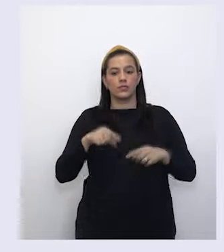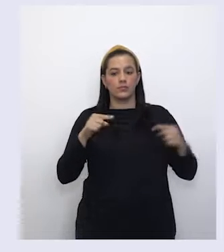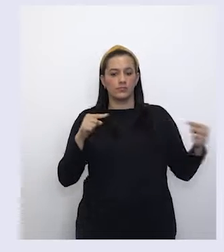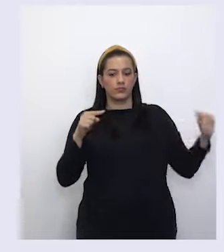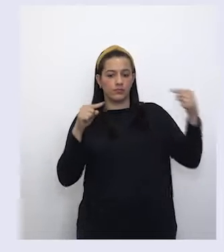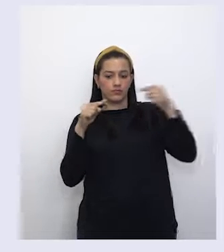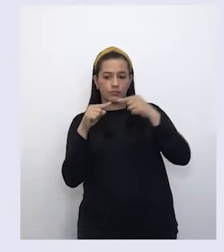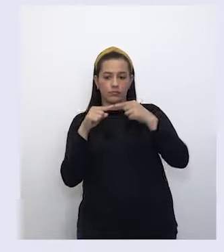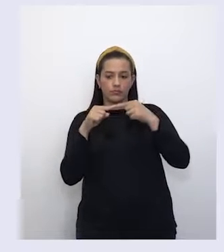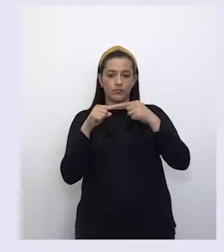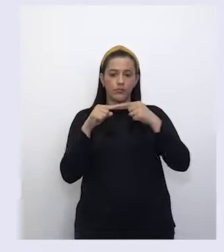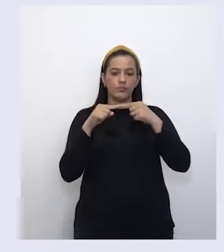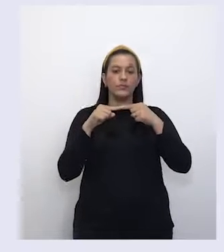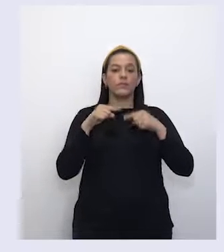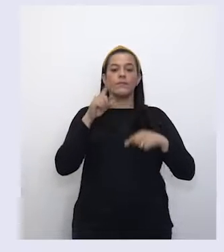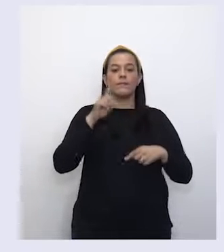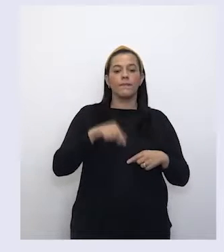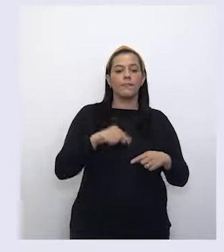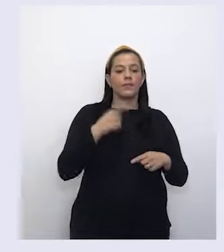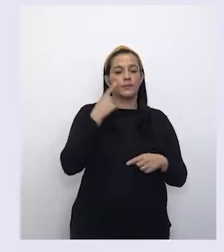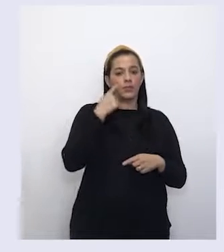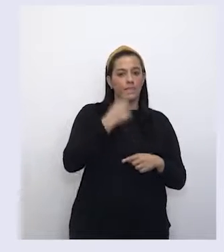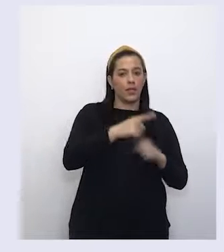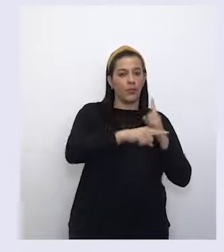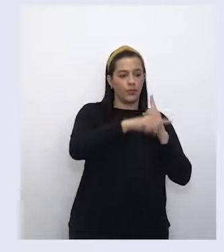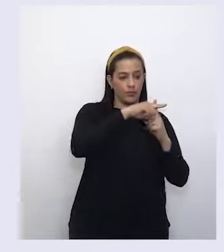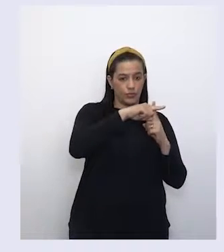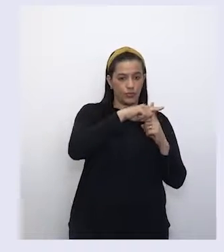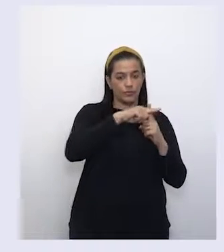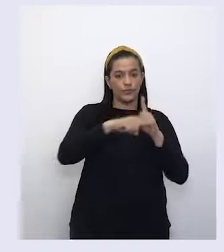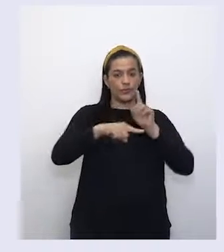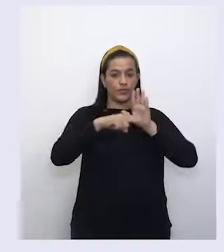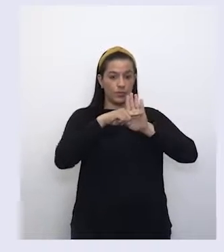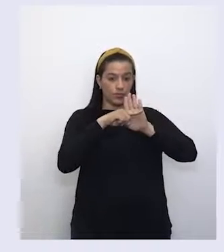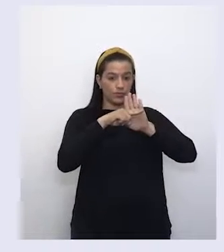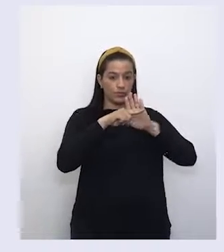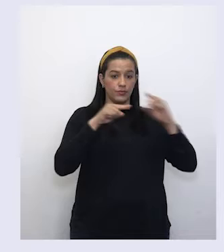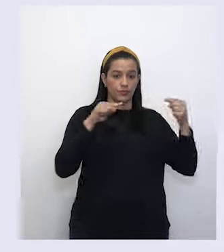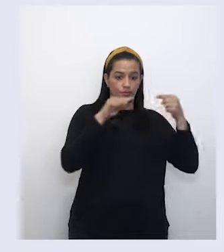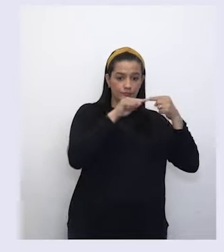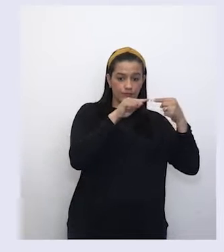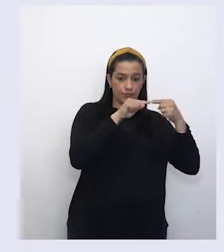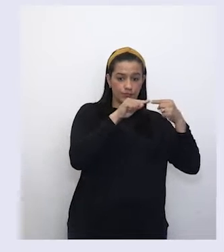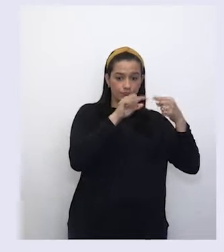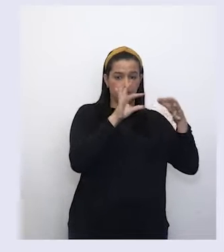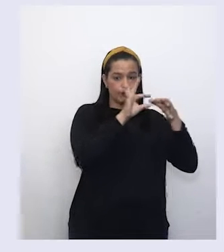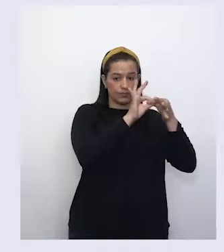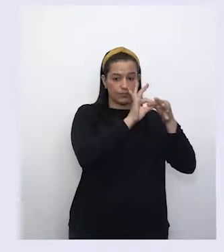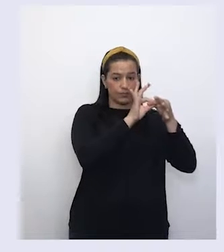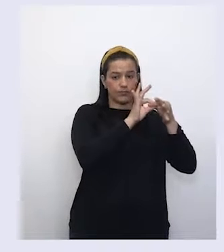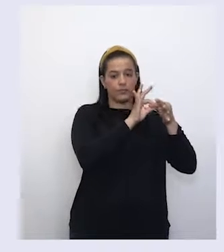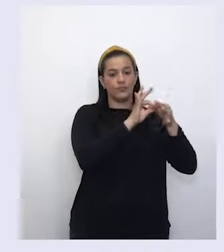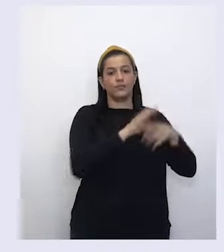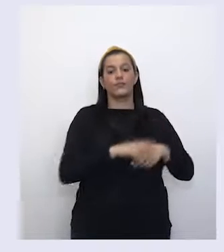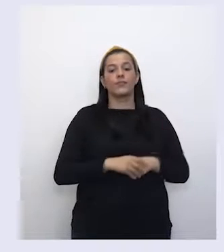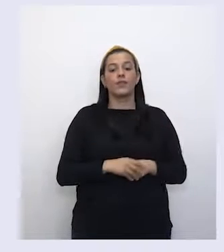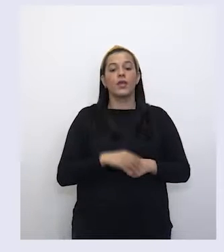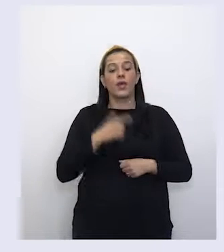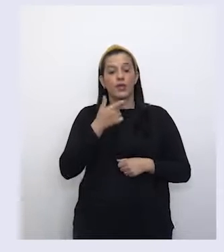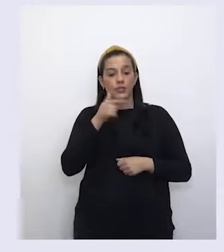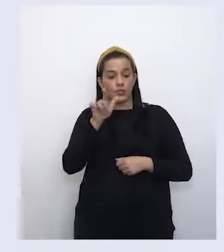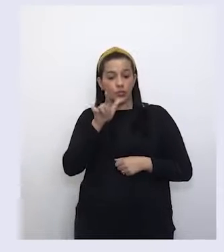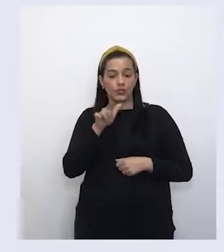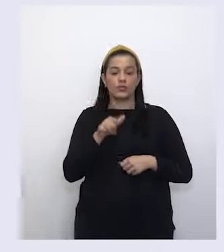ligamos uma haste positiva com uma haste negativa. E as que